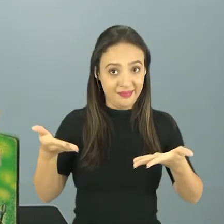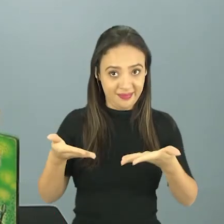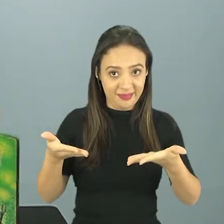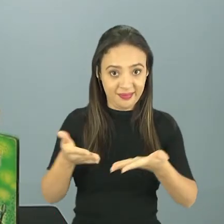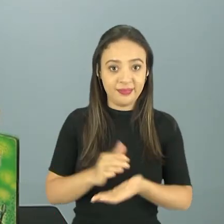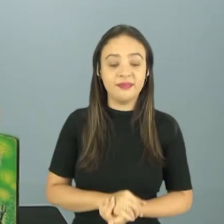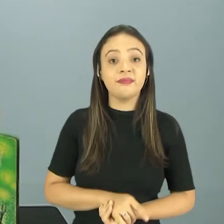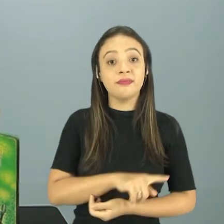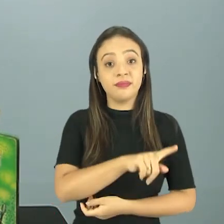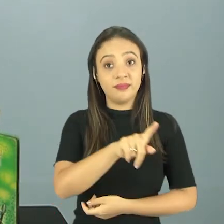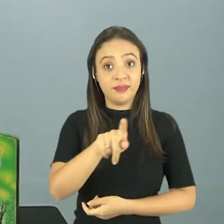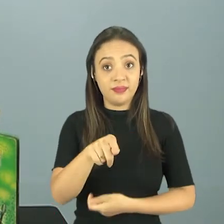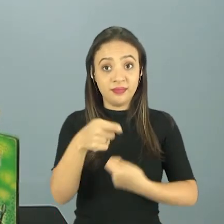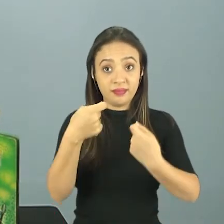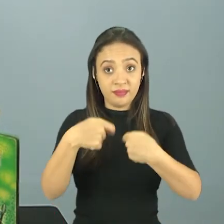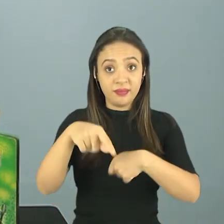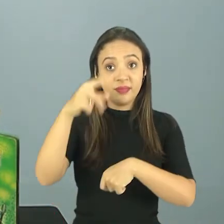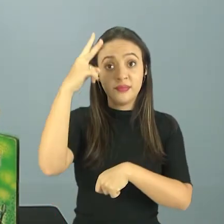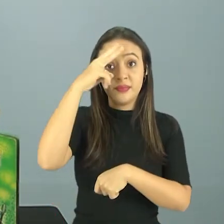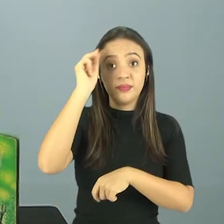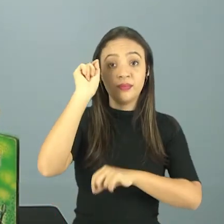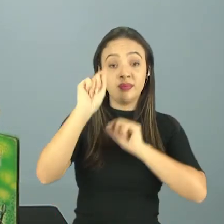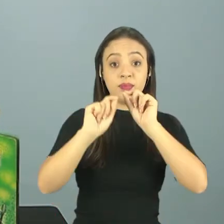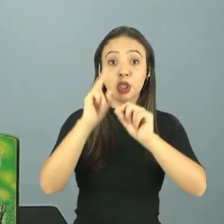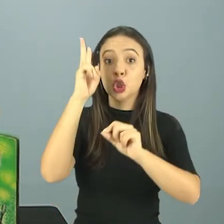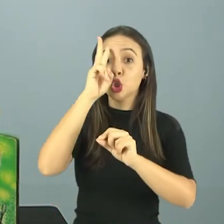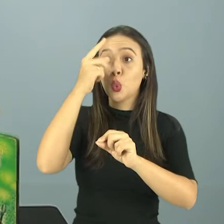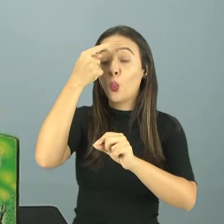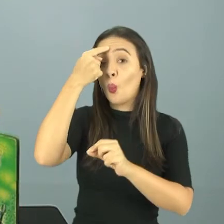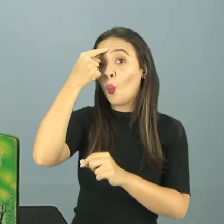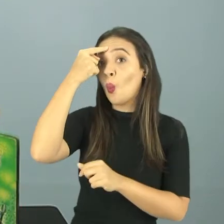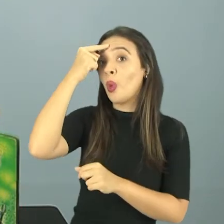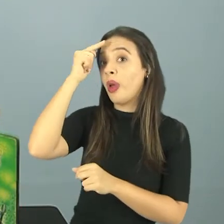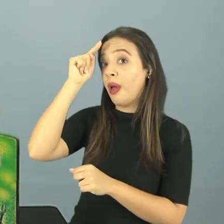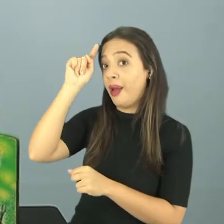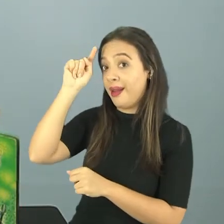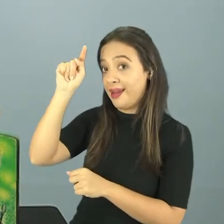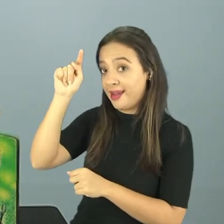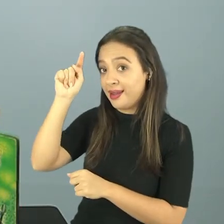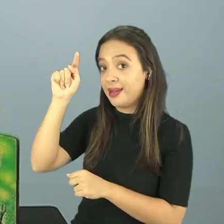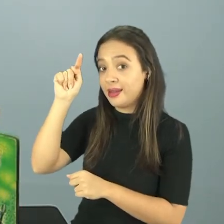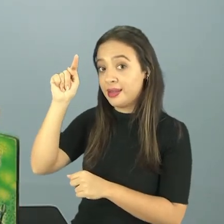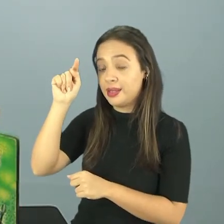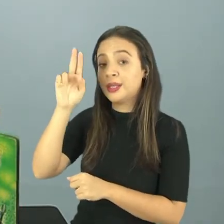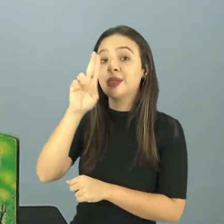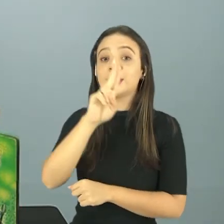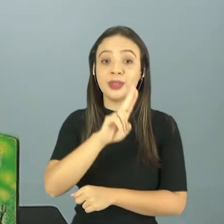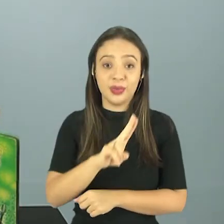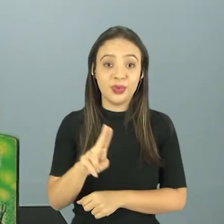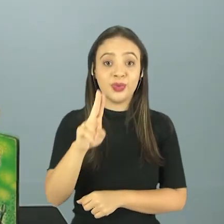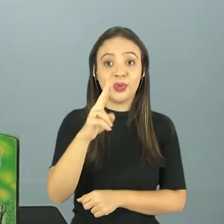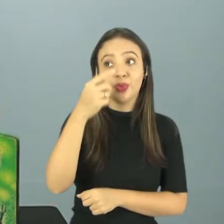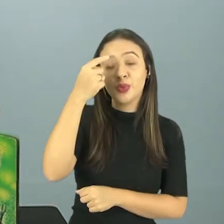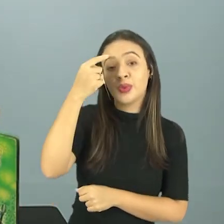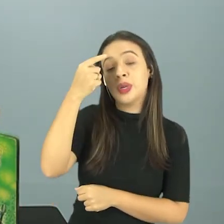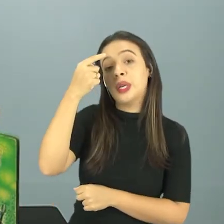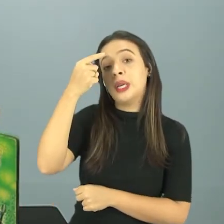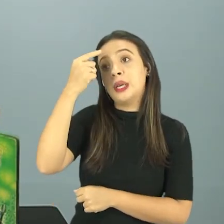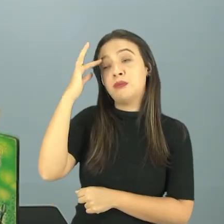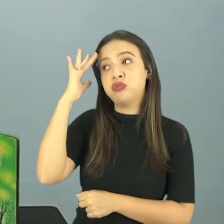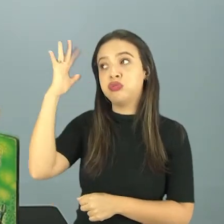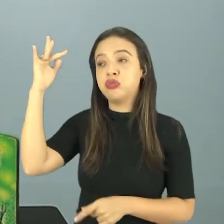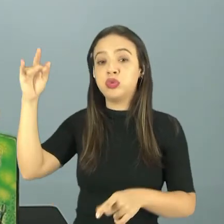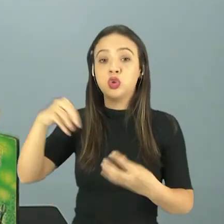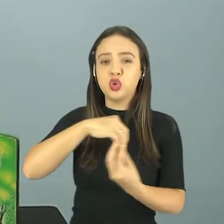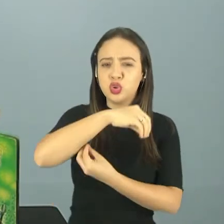você tem que ter isso em mente. São histórias fantasiosas, envolve a fantasia com a realidade. E são histórias